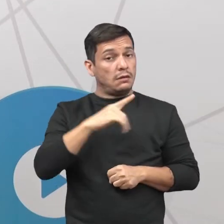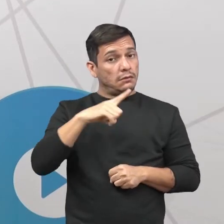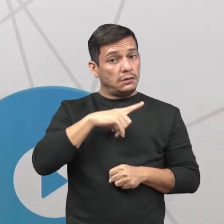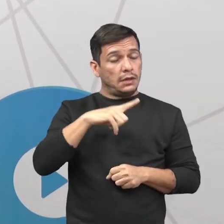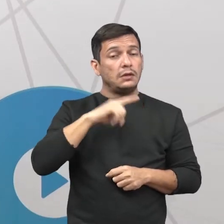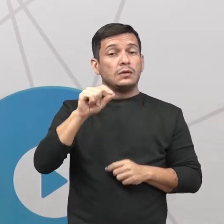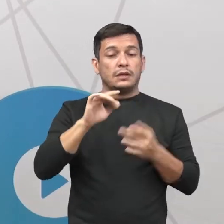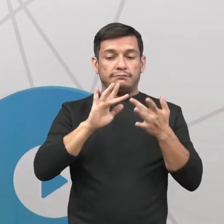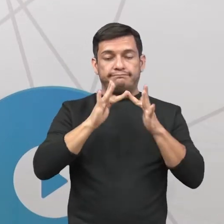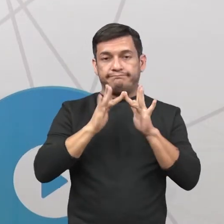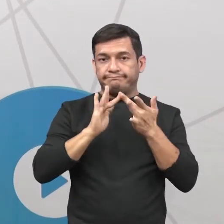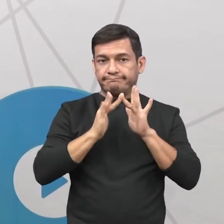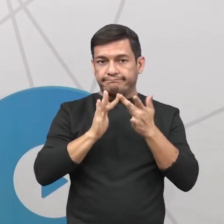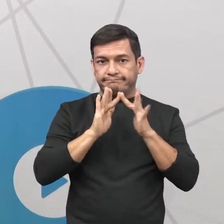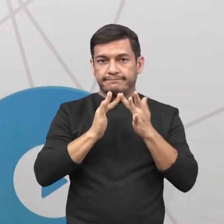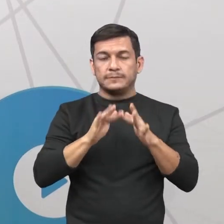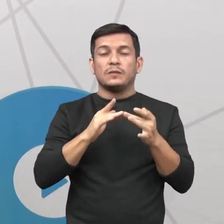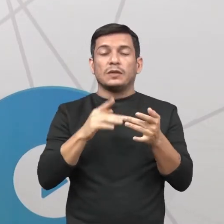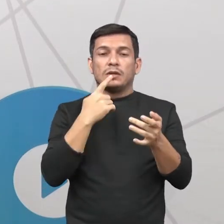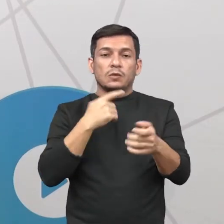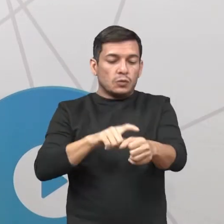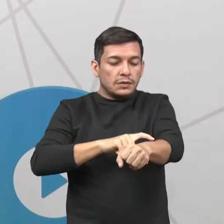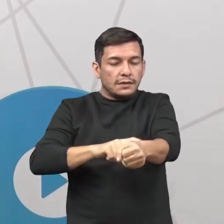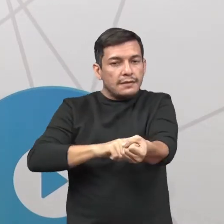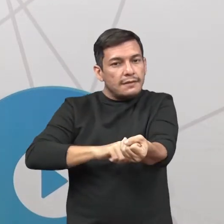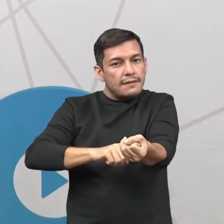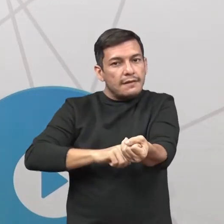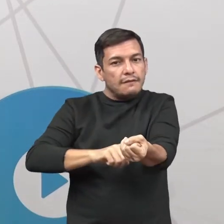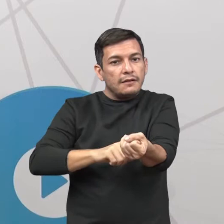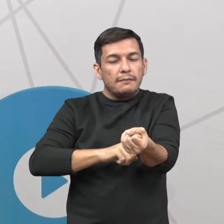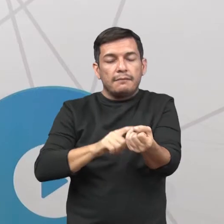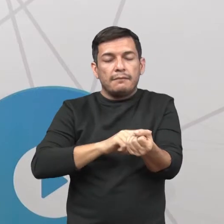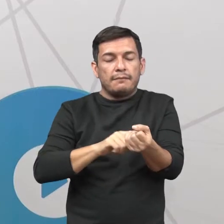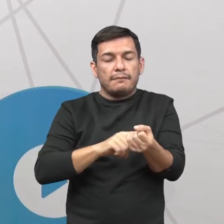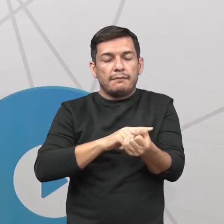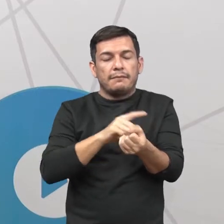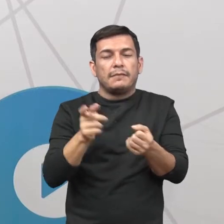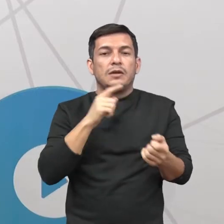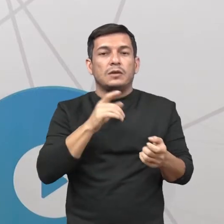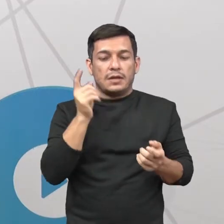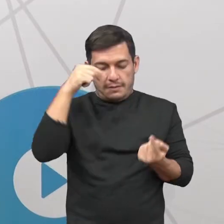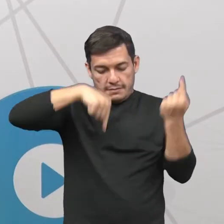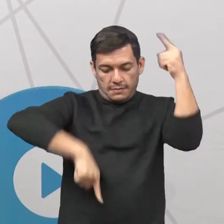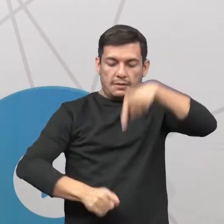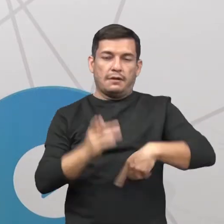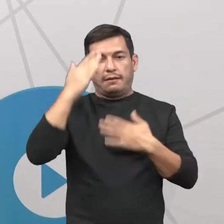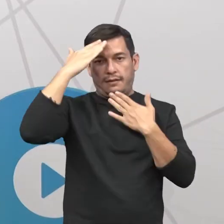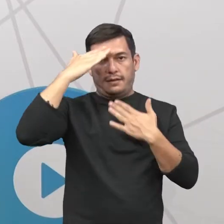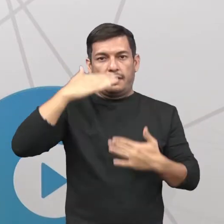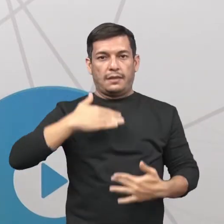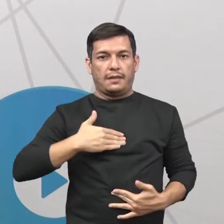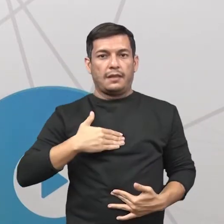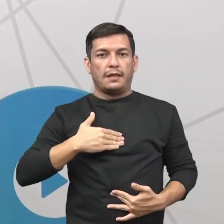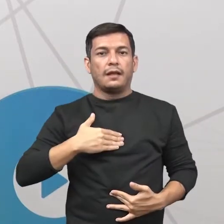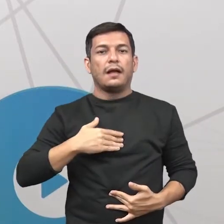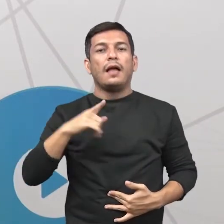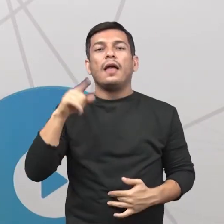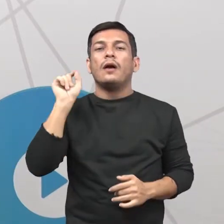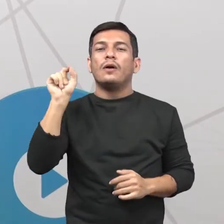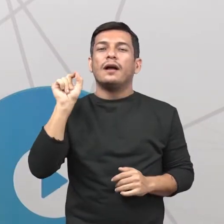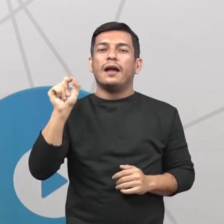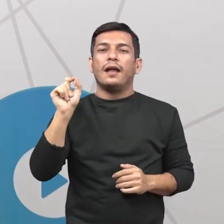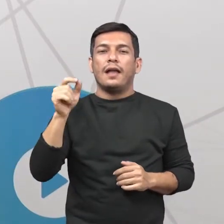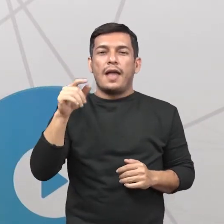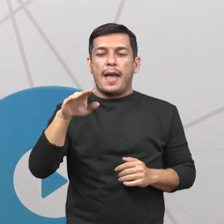de conexão com o nosso sistema nervoso para mandar o coração bombear. É o nosso